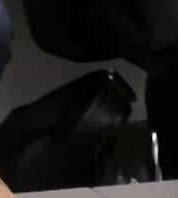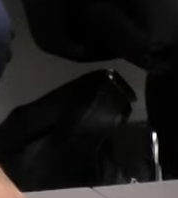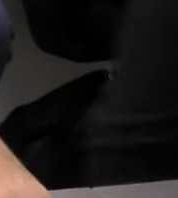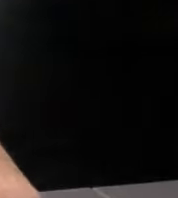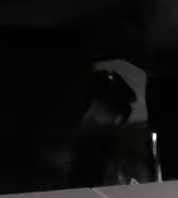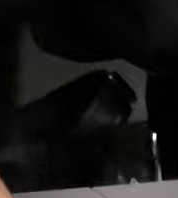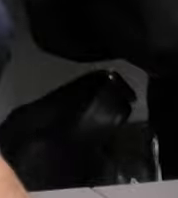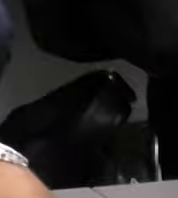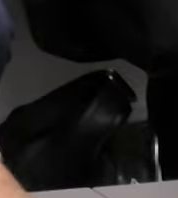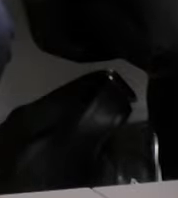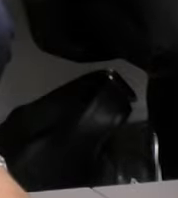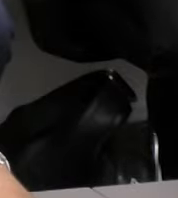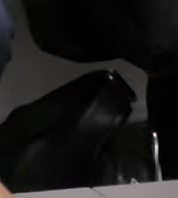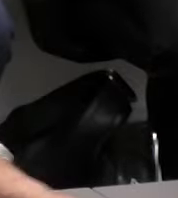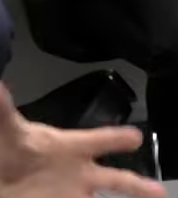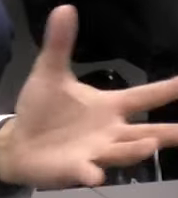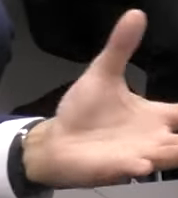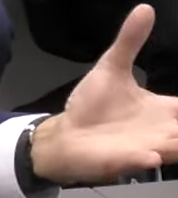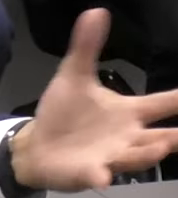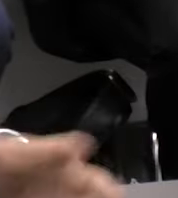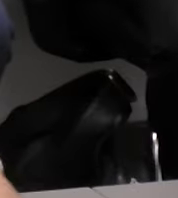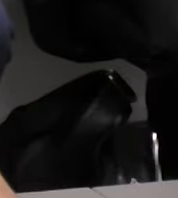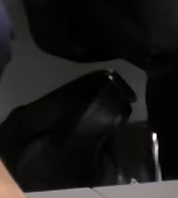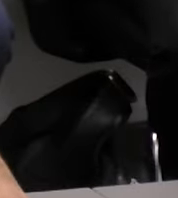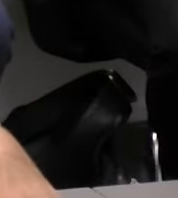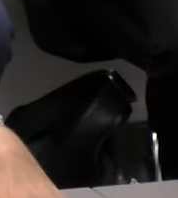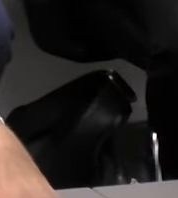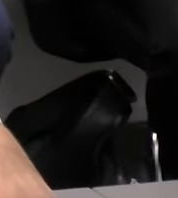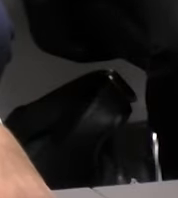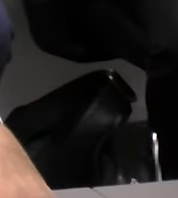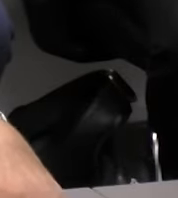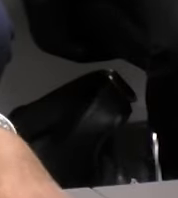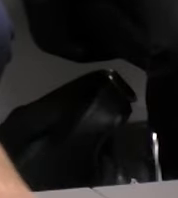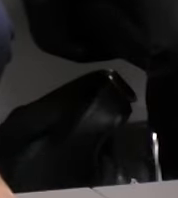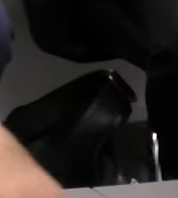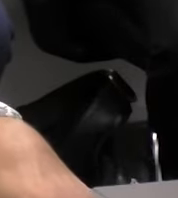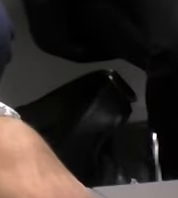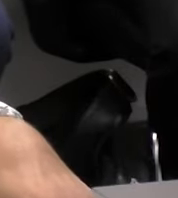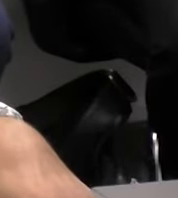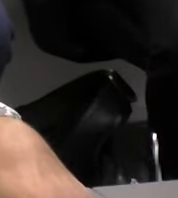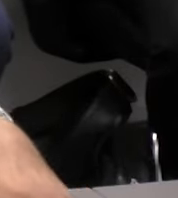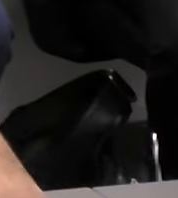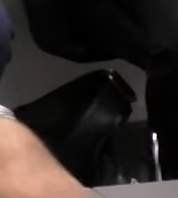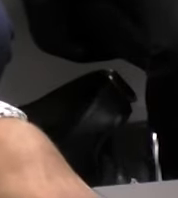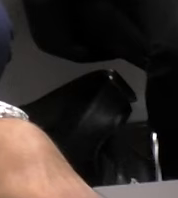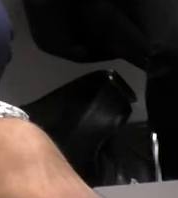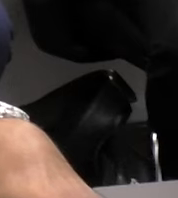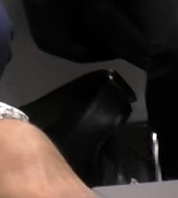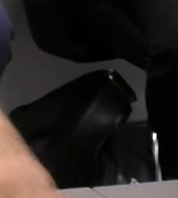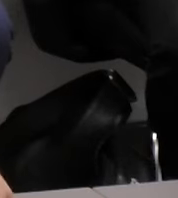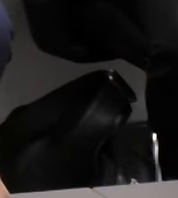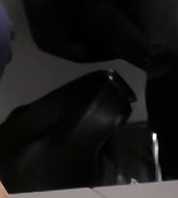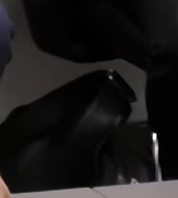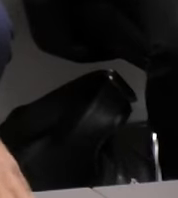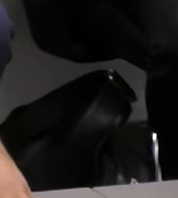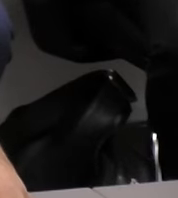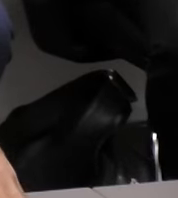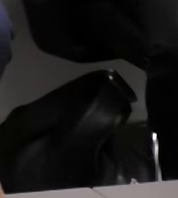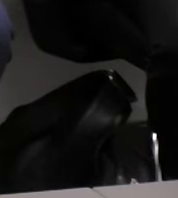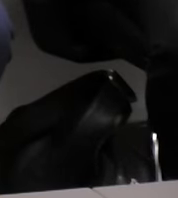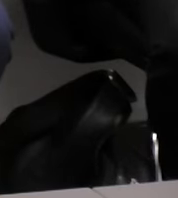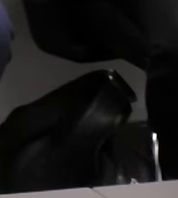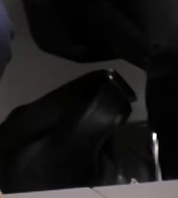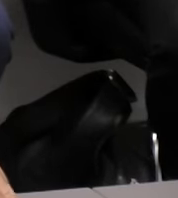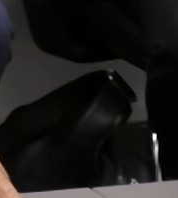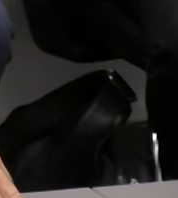e estudei né para passar no concurso promotor existia uma verdade absoluta que hoje em dia mudou tudo que